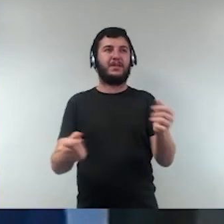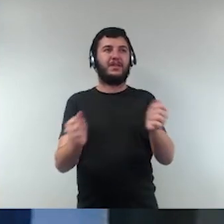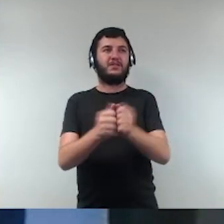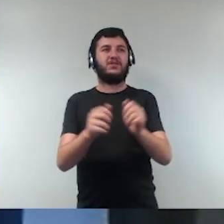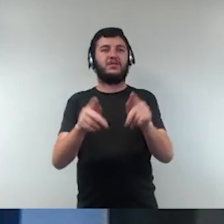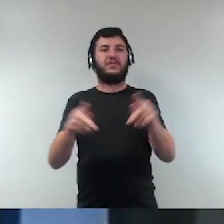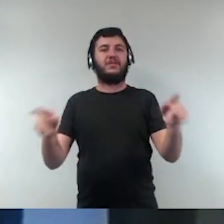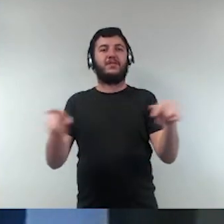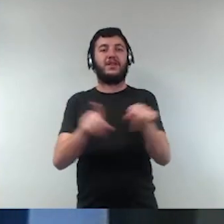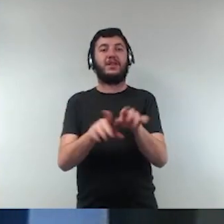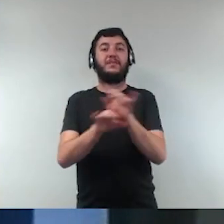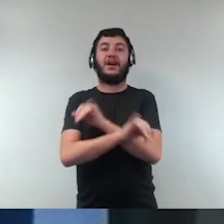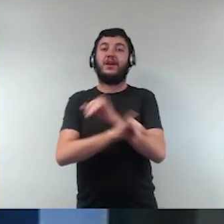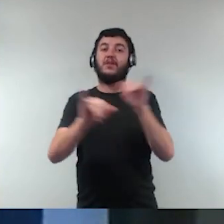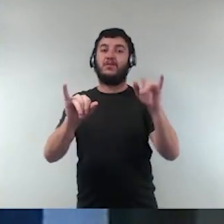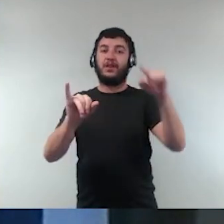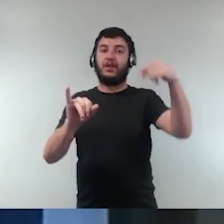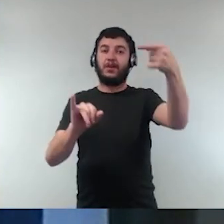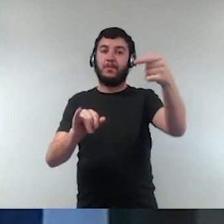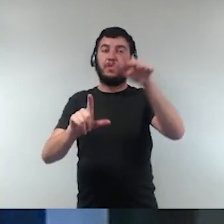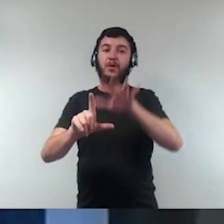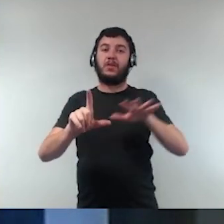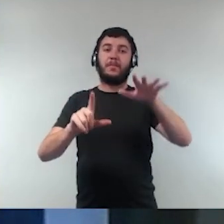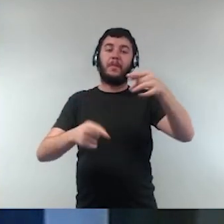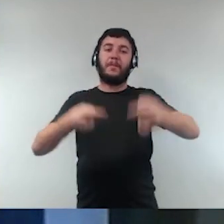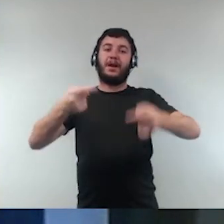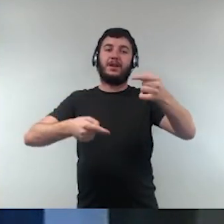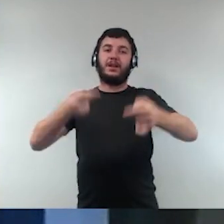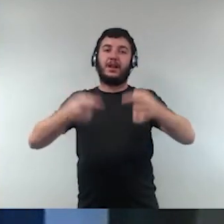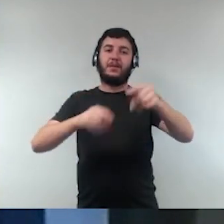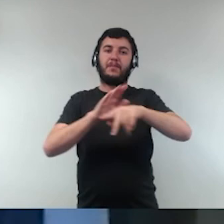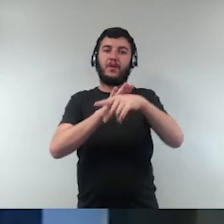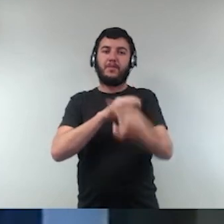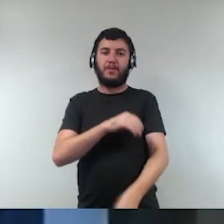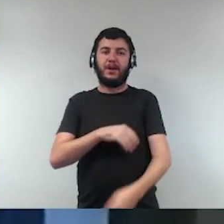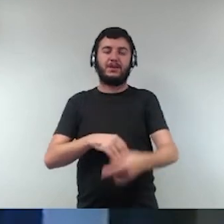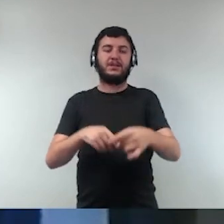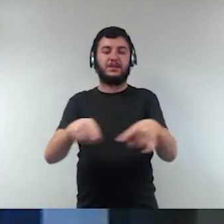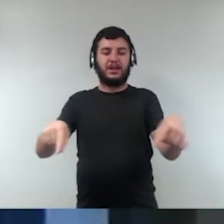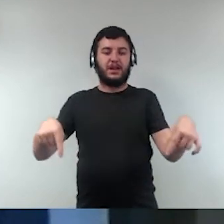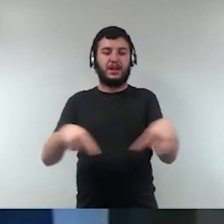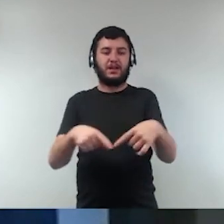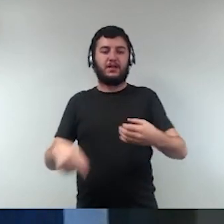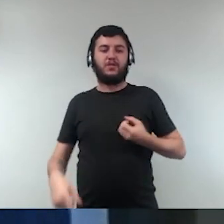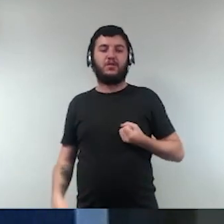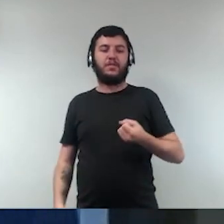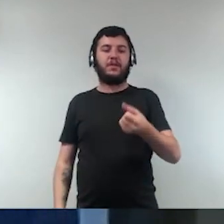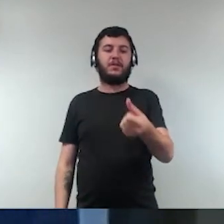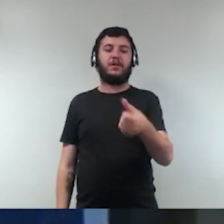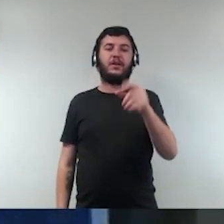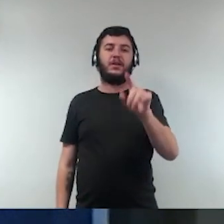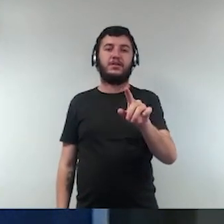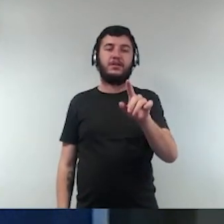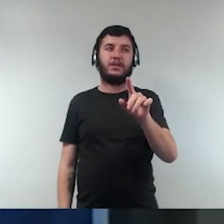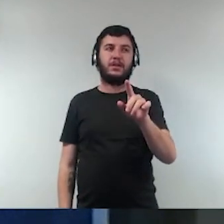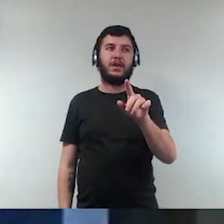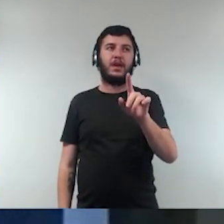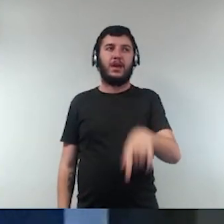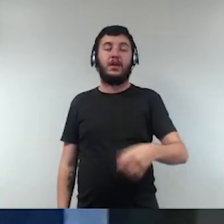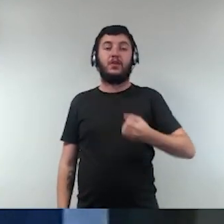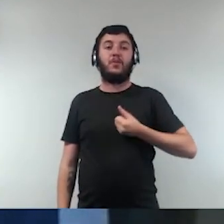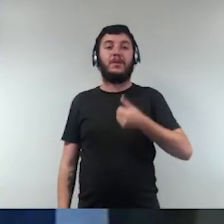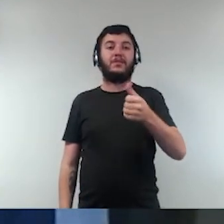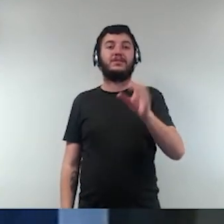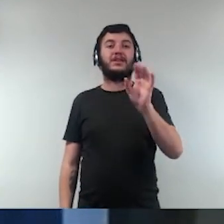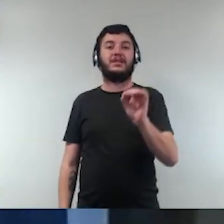e anunciar que o próximo painel desta sala é o painel número 60,